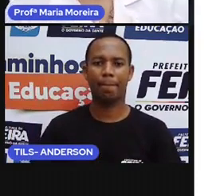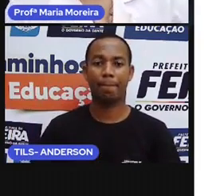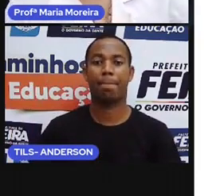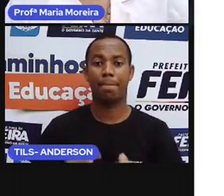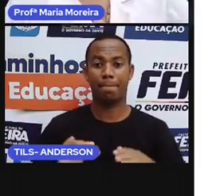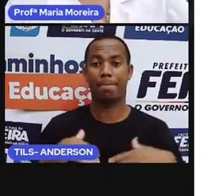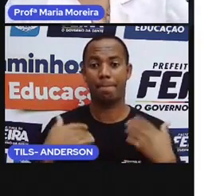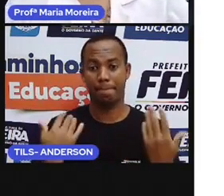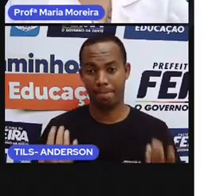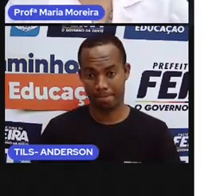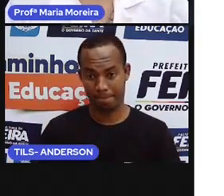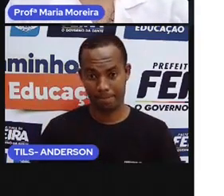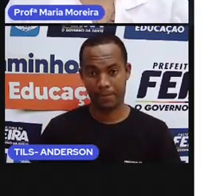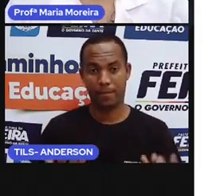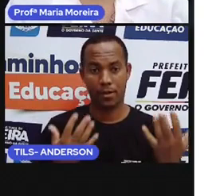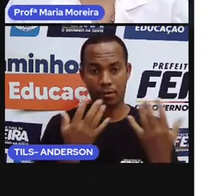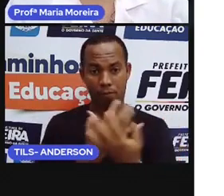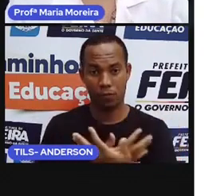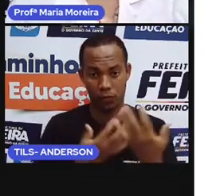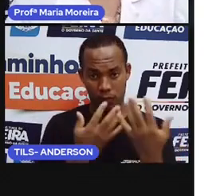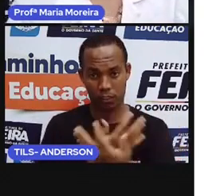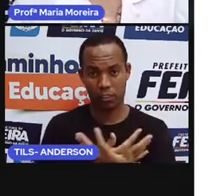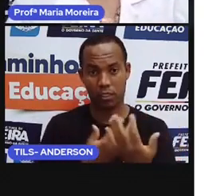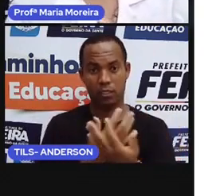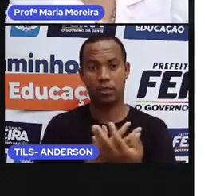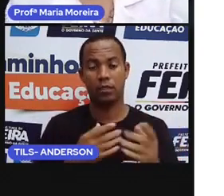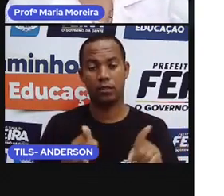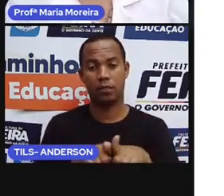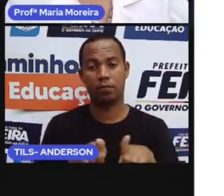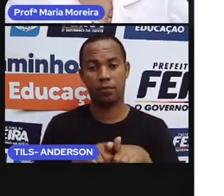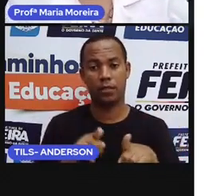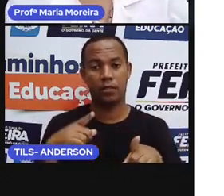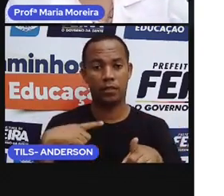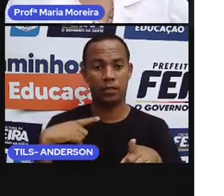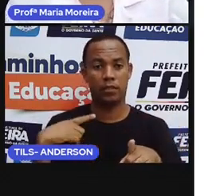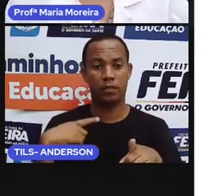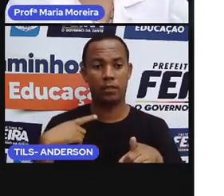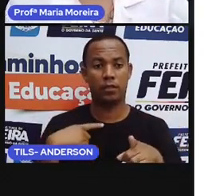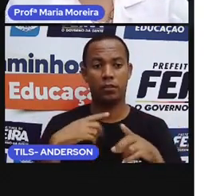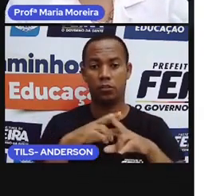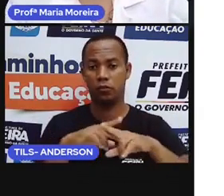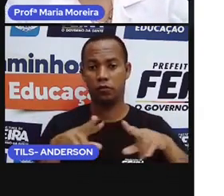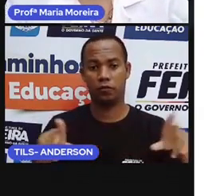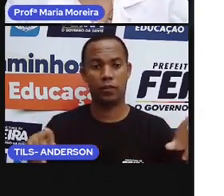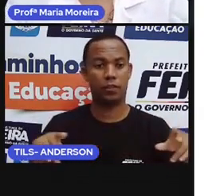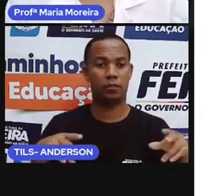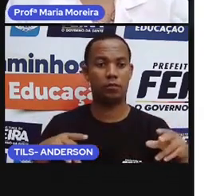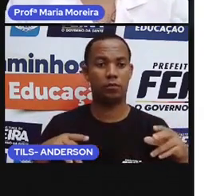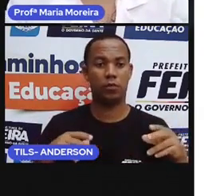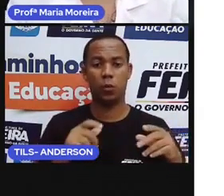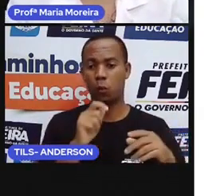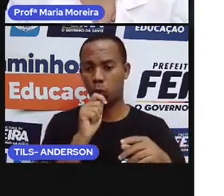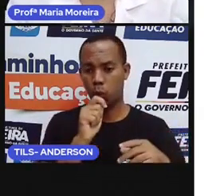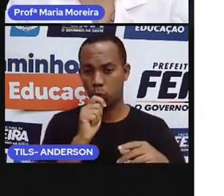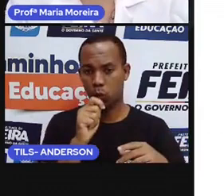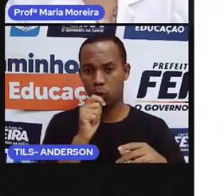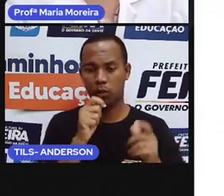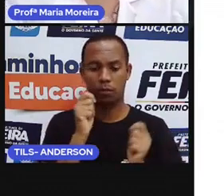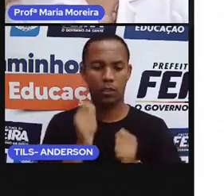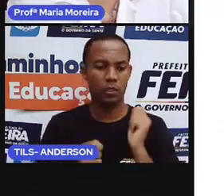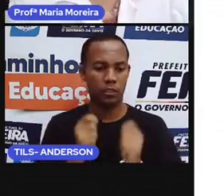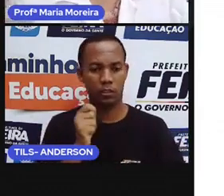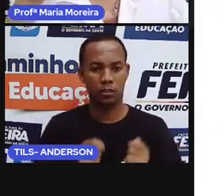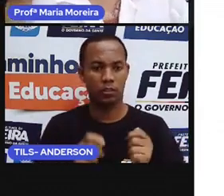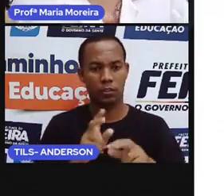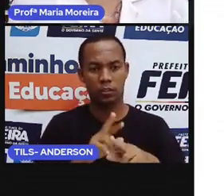Bom, instrumentos musicais indígenas são o chocalho, a flauta, tambor, pios, apitos, bastões de ritmo, né?